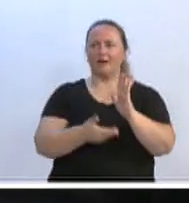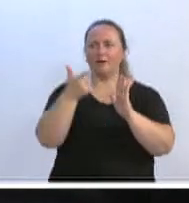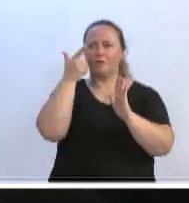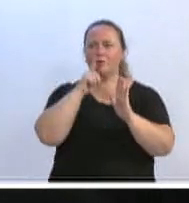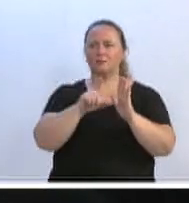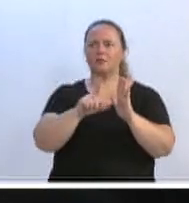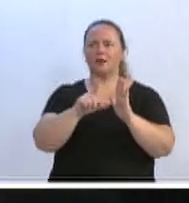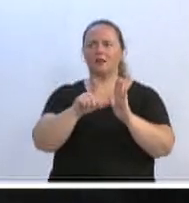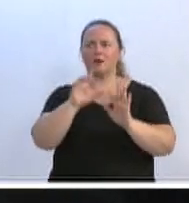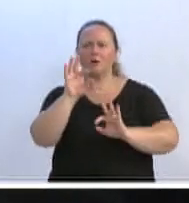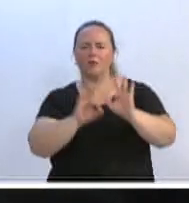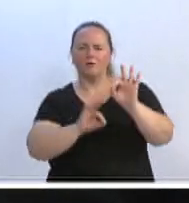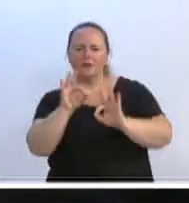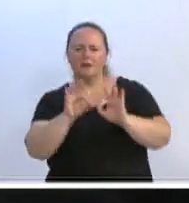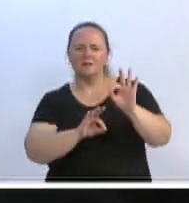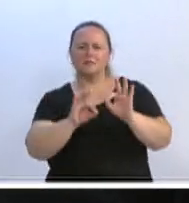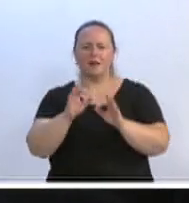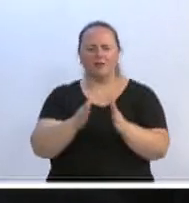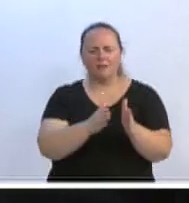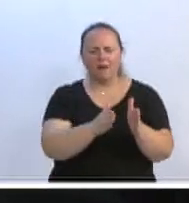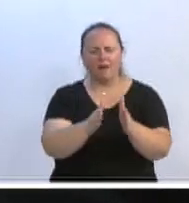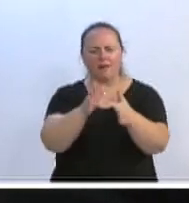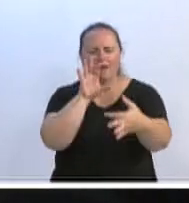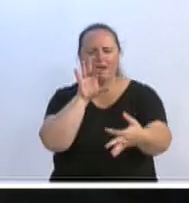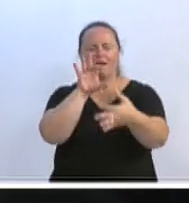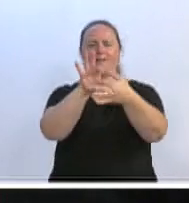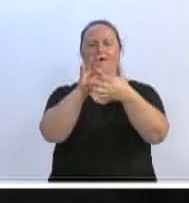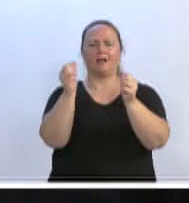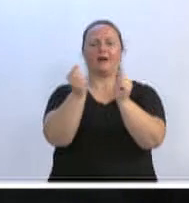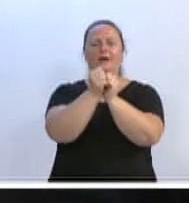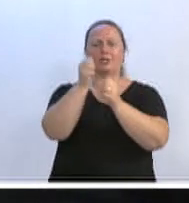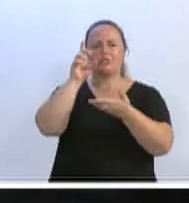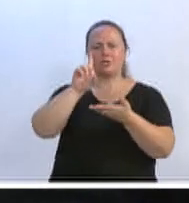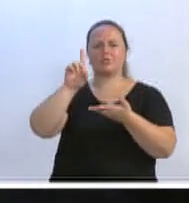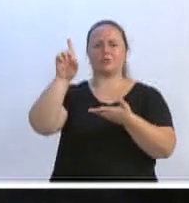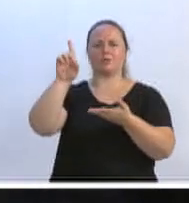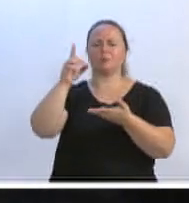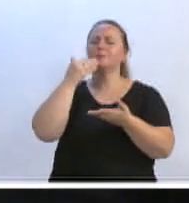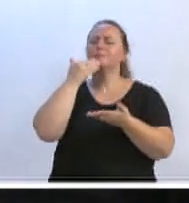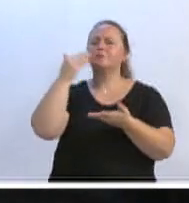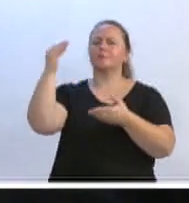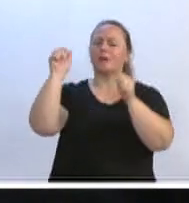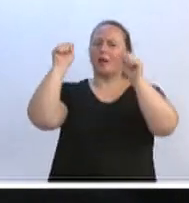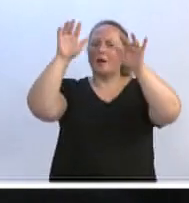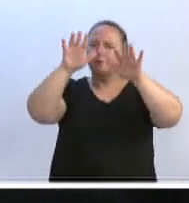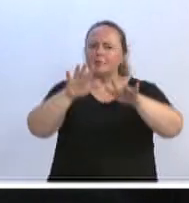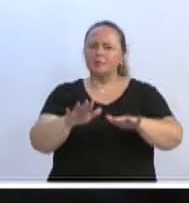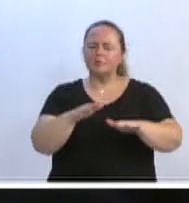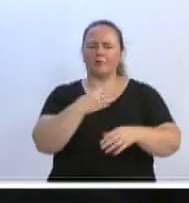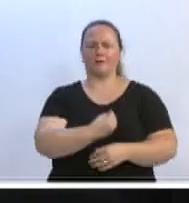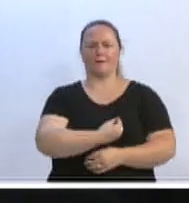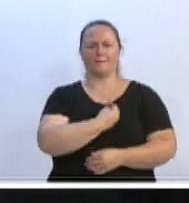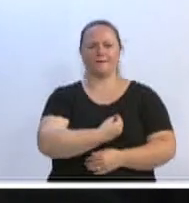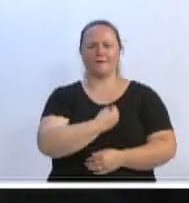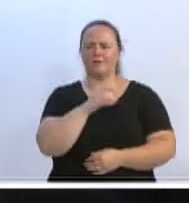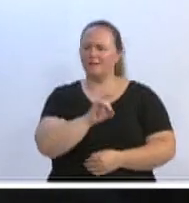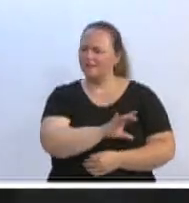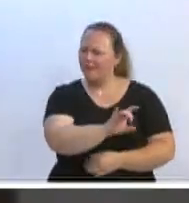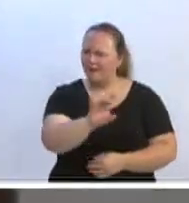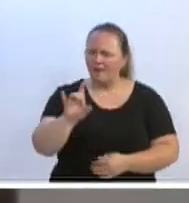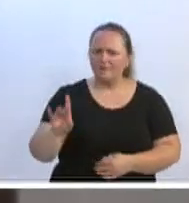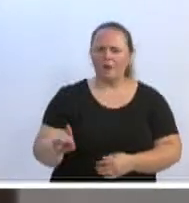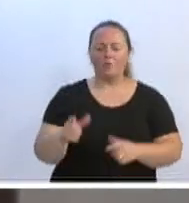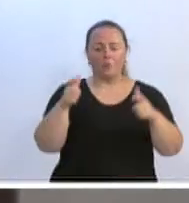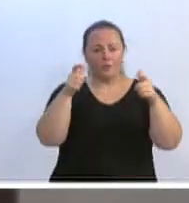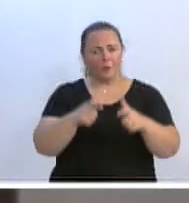conduzidas e dirigidas por ti, Senhor. Pedimos a tua bênção sobre este local, sobre as nossas vidas, sobre a vida de cada